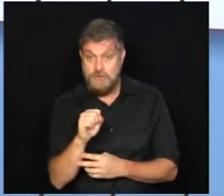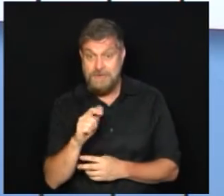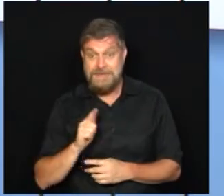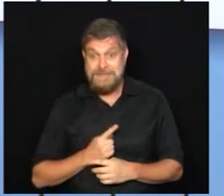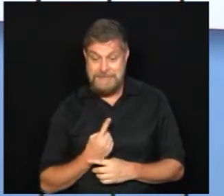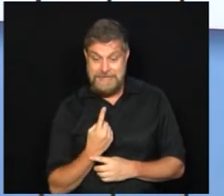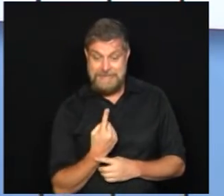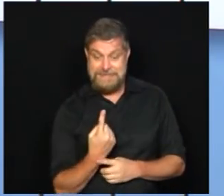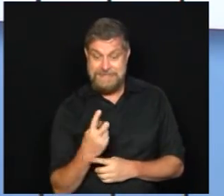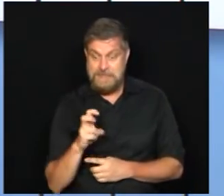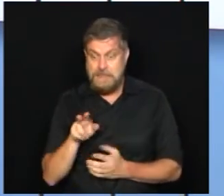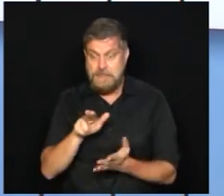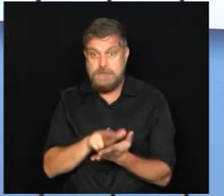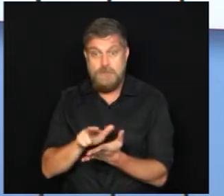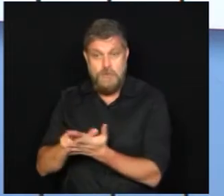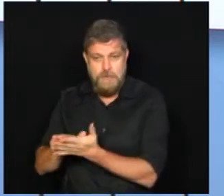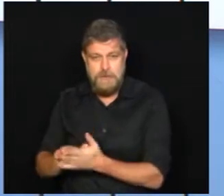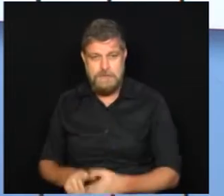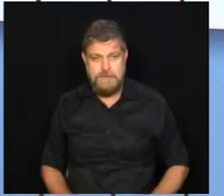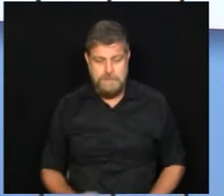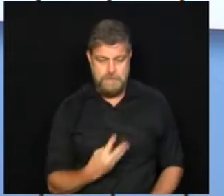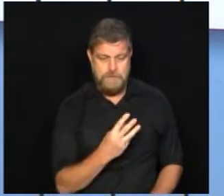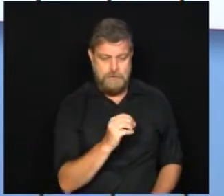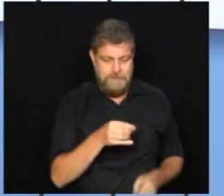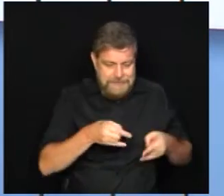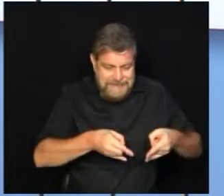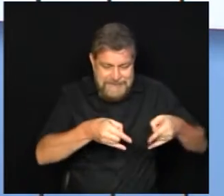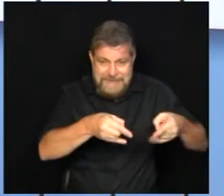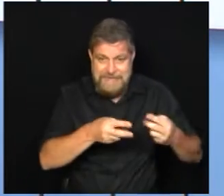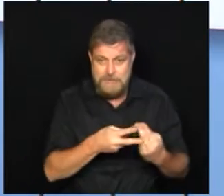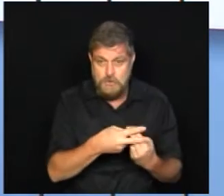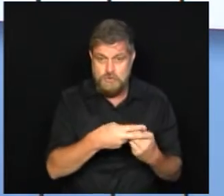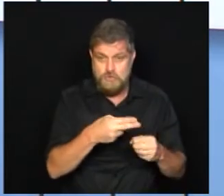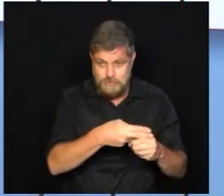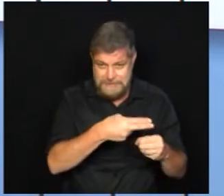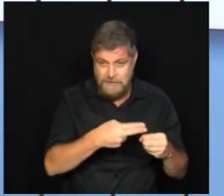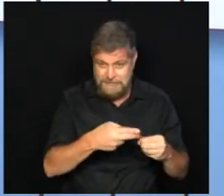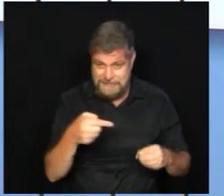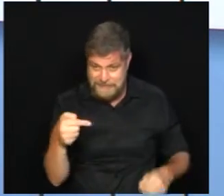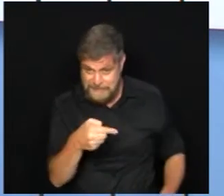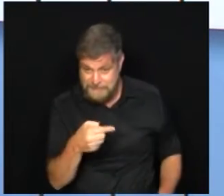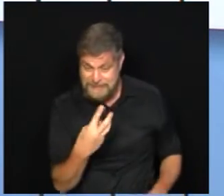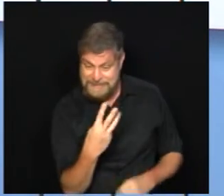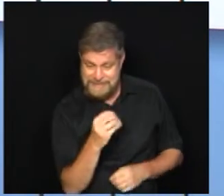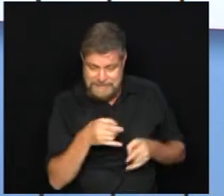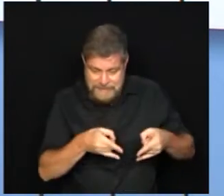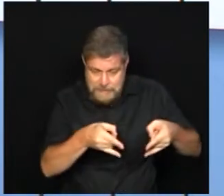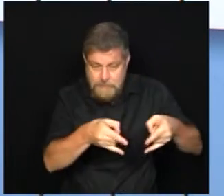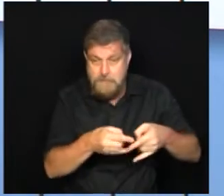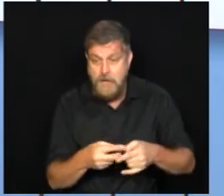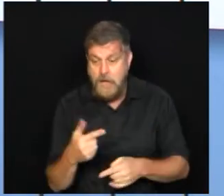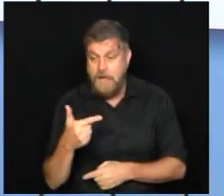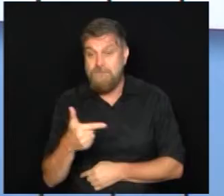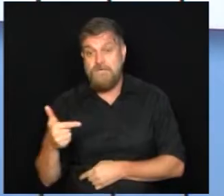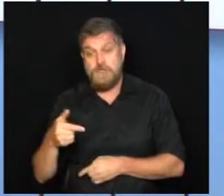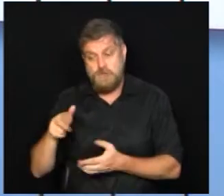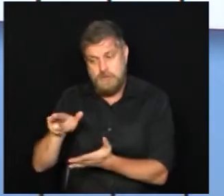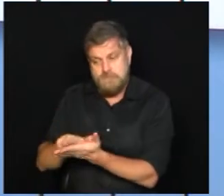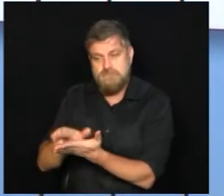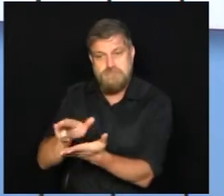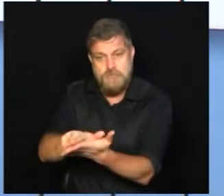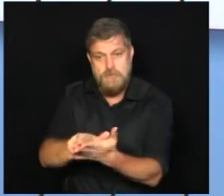115 ocupados dos 30 leitos no SUS Estadual que fica no HC da Unicamp 22